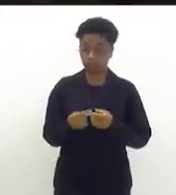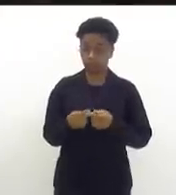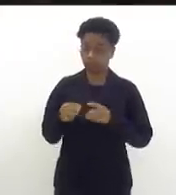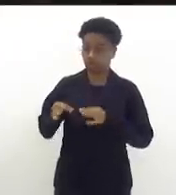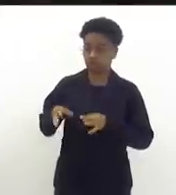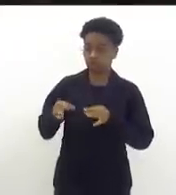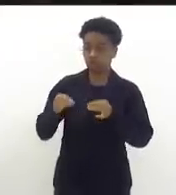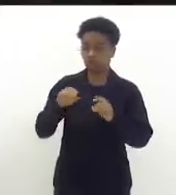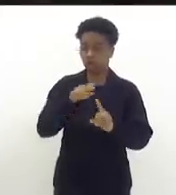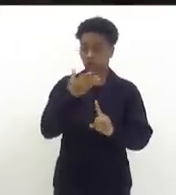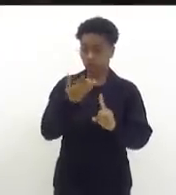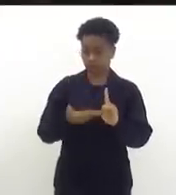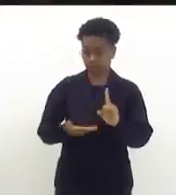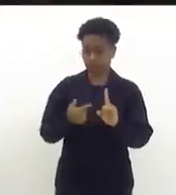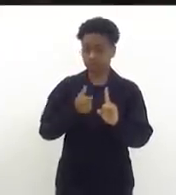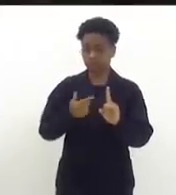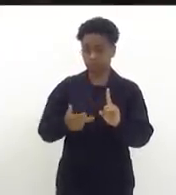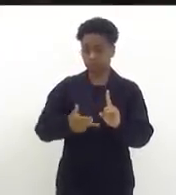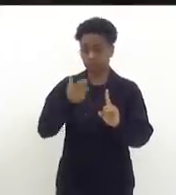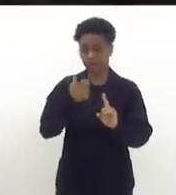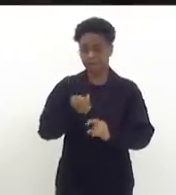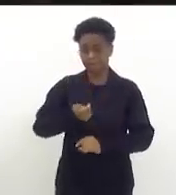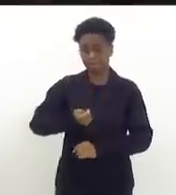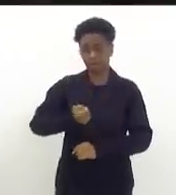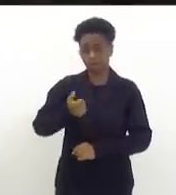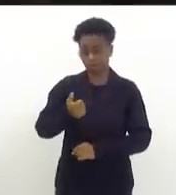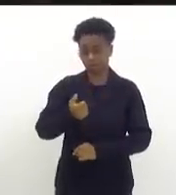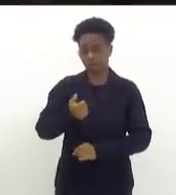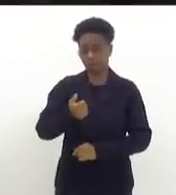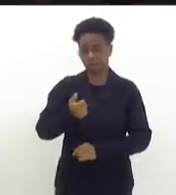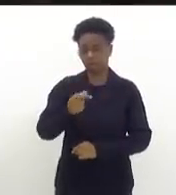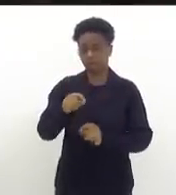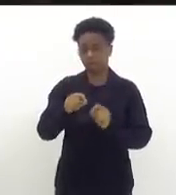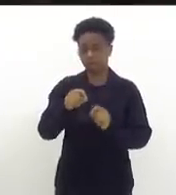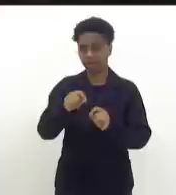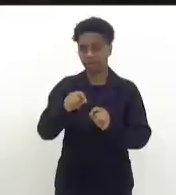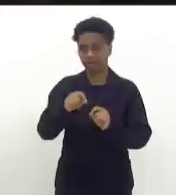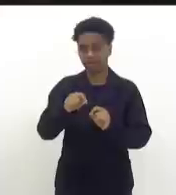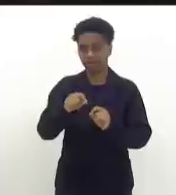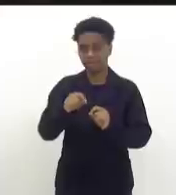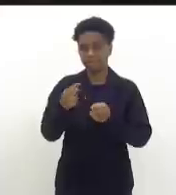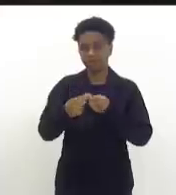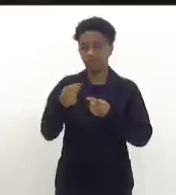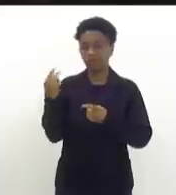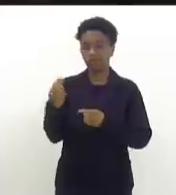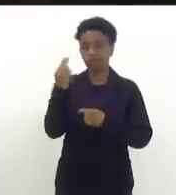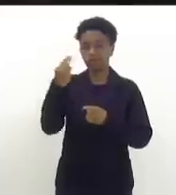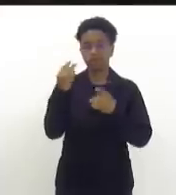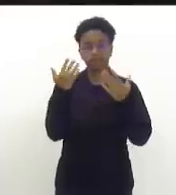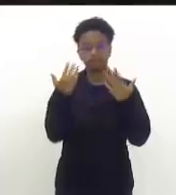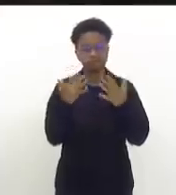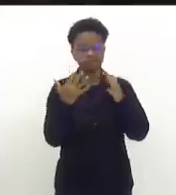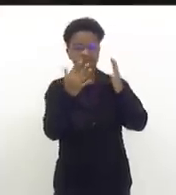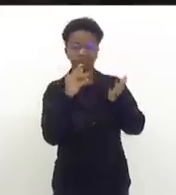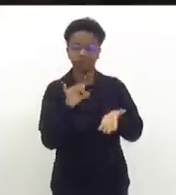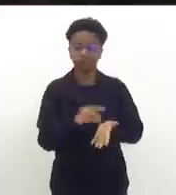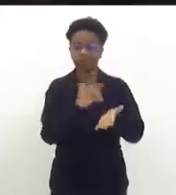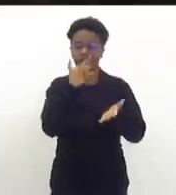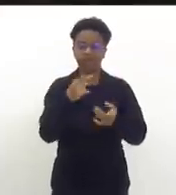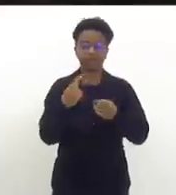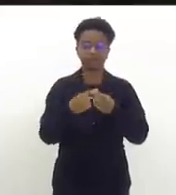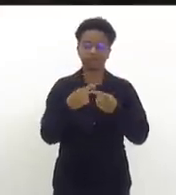entendimento foram poucas para uma figura pública que honrou